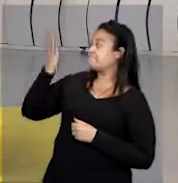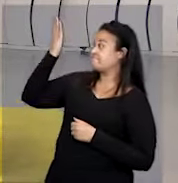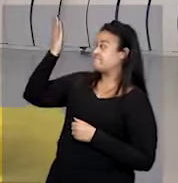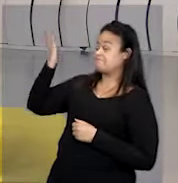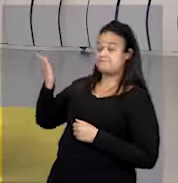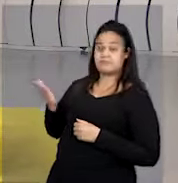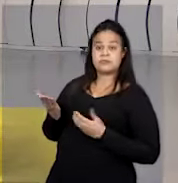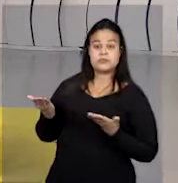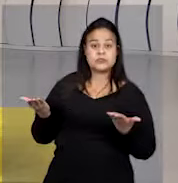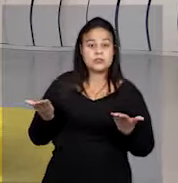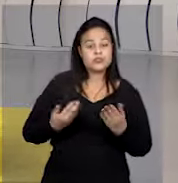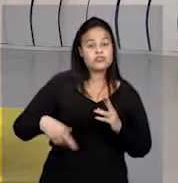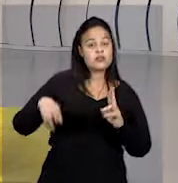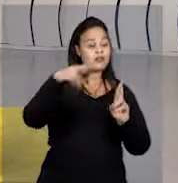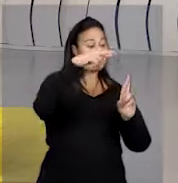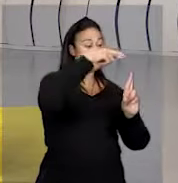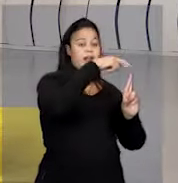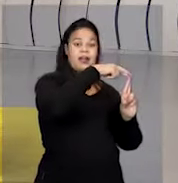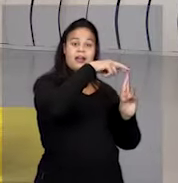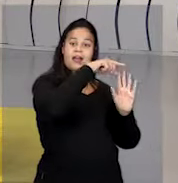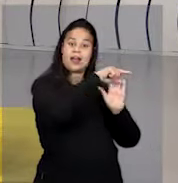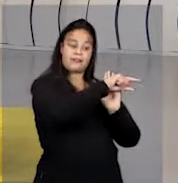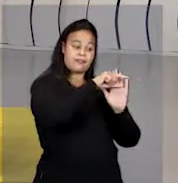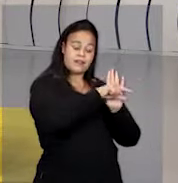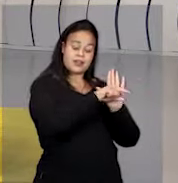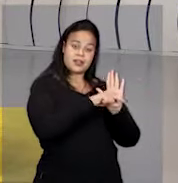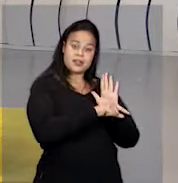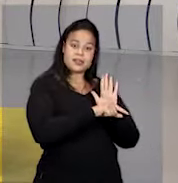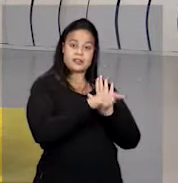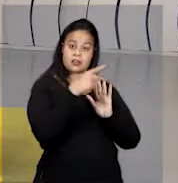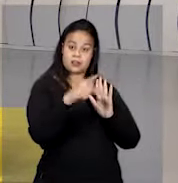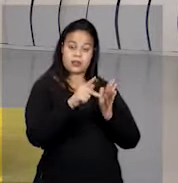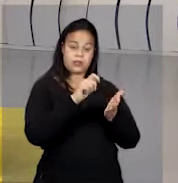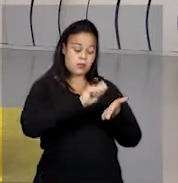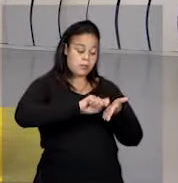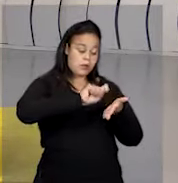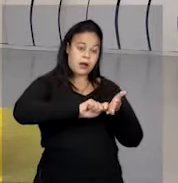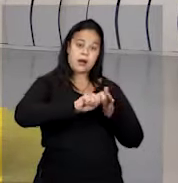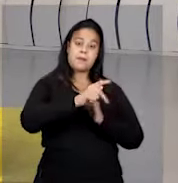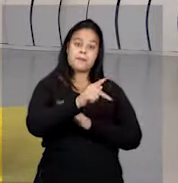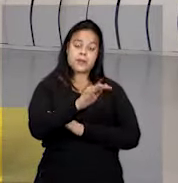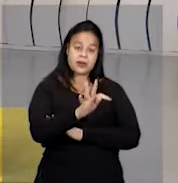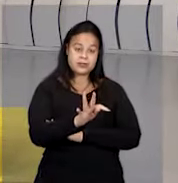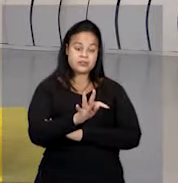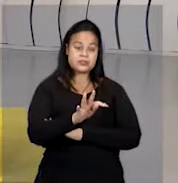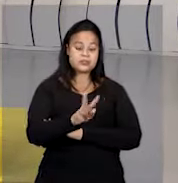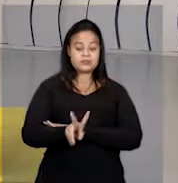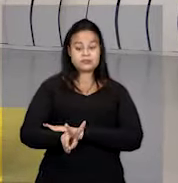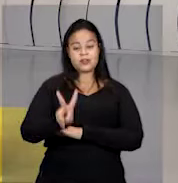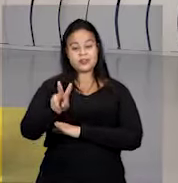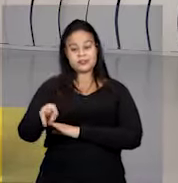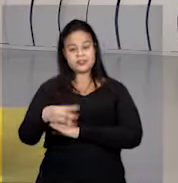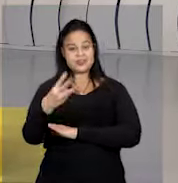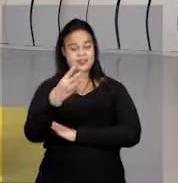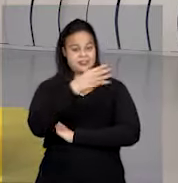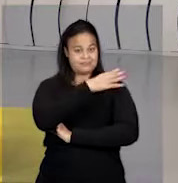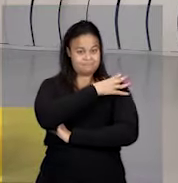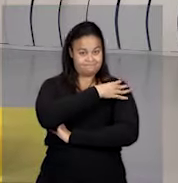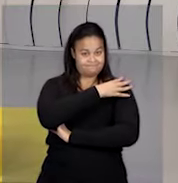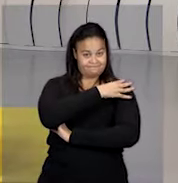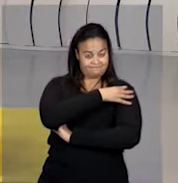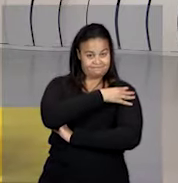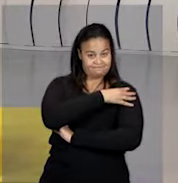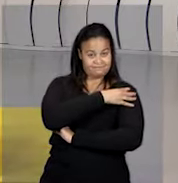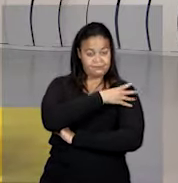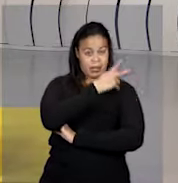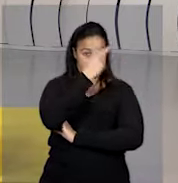A referência é o seu próprio PET, volume 3, do 4º ano, e também de duas